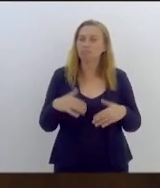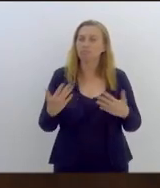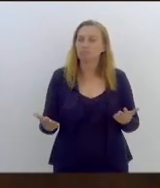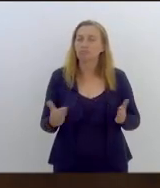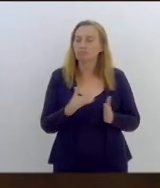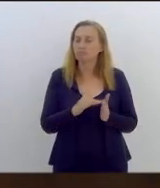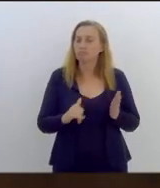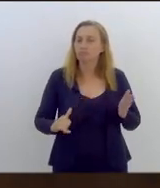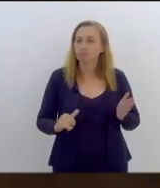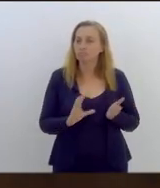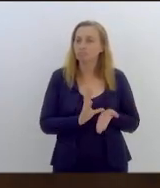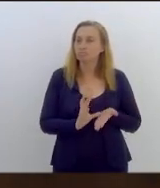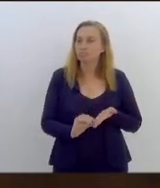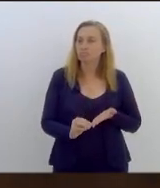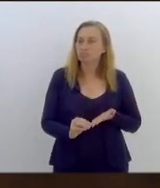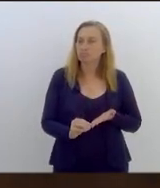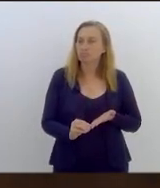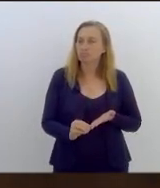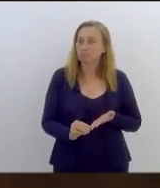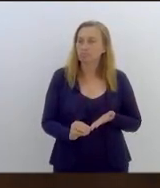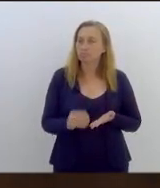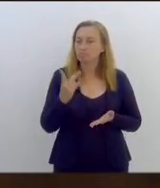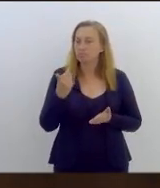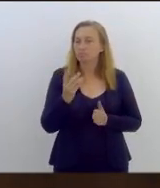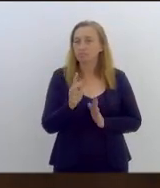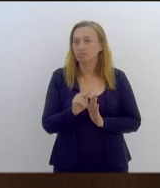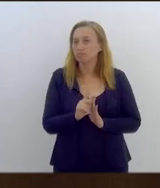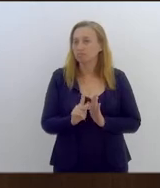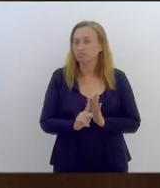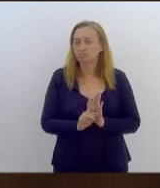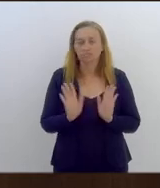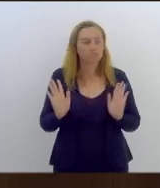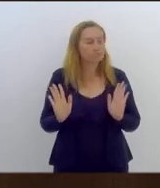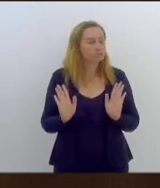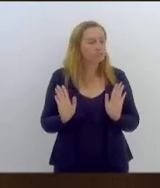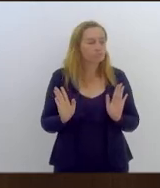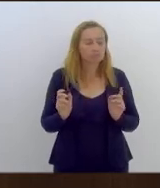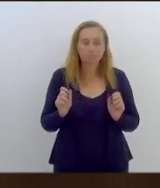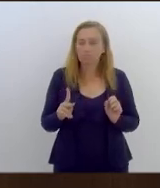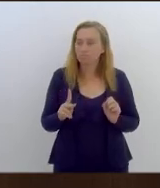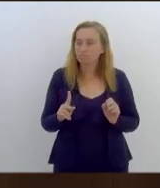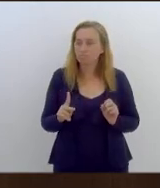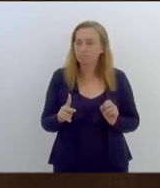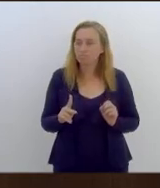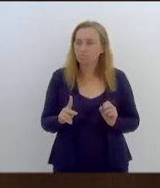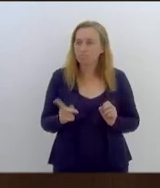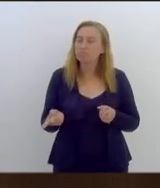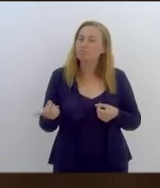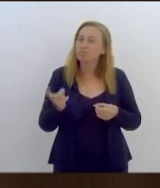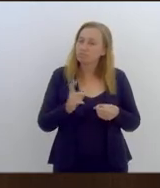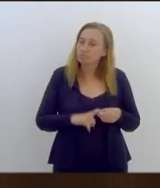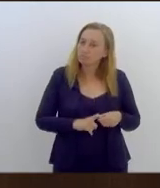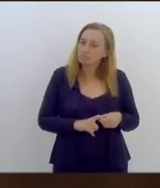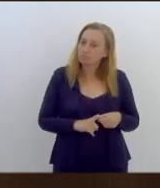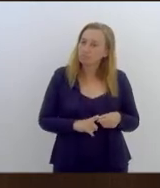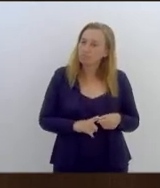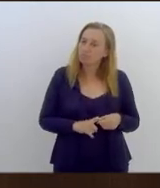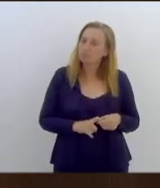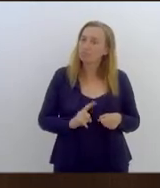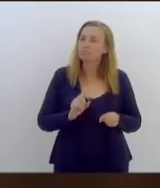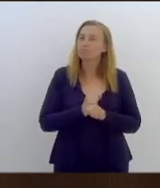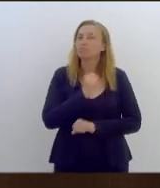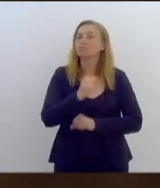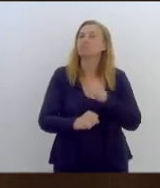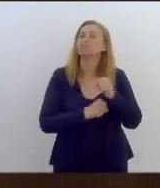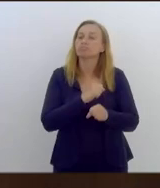ele retirou os dois projetos de pauta. Então, e disse que para retornar será só no ano